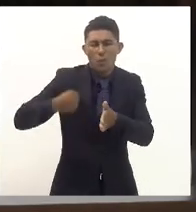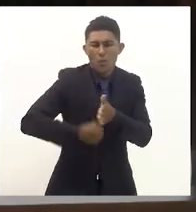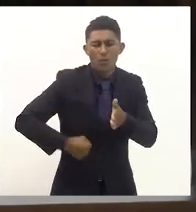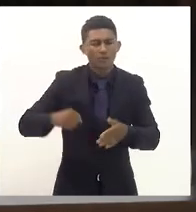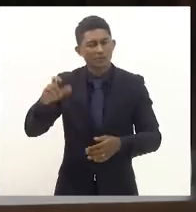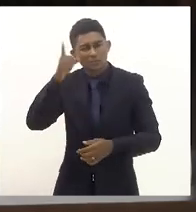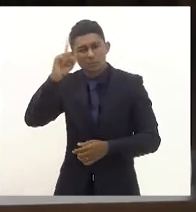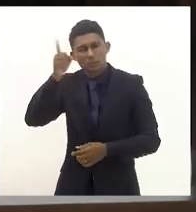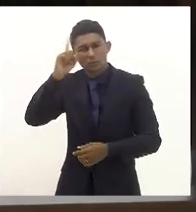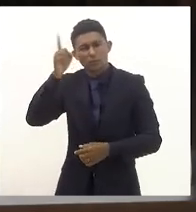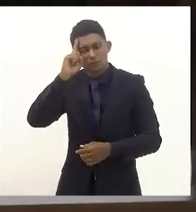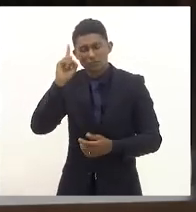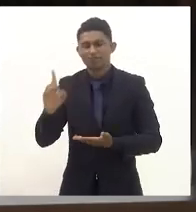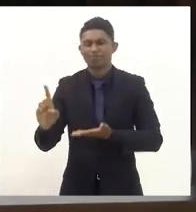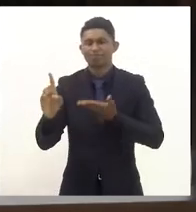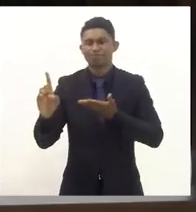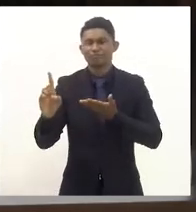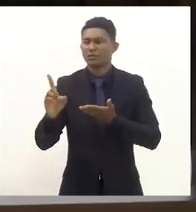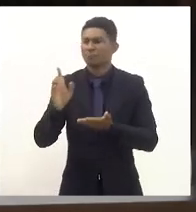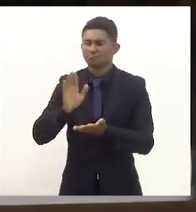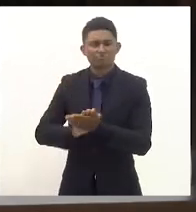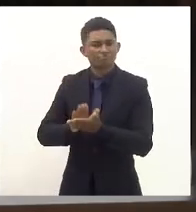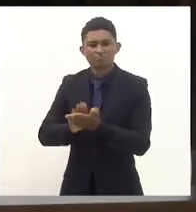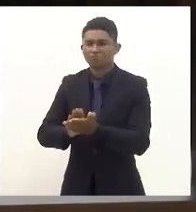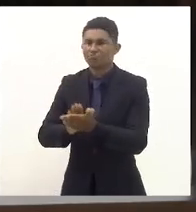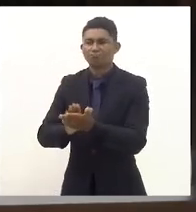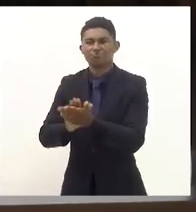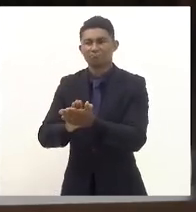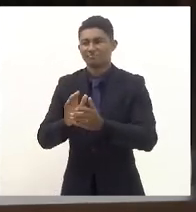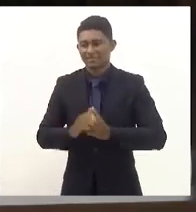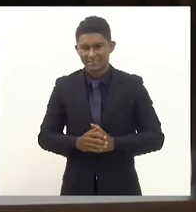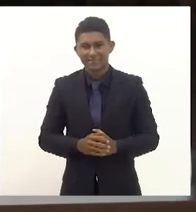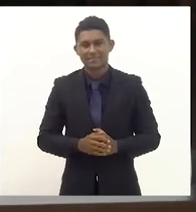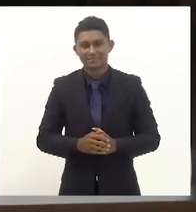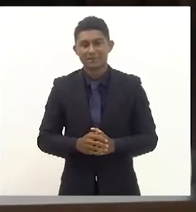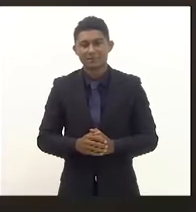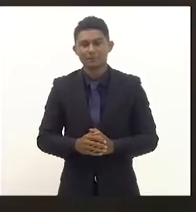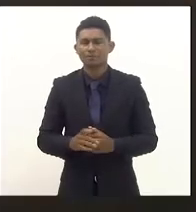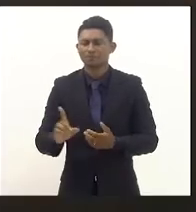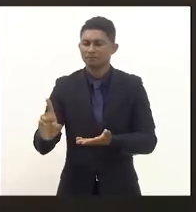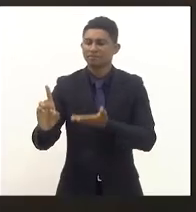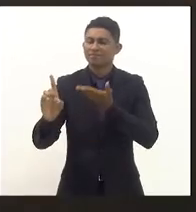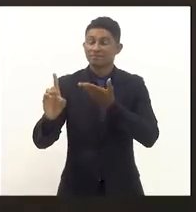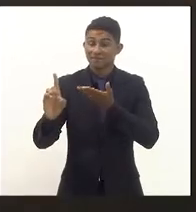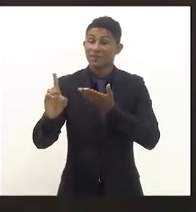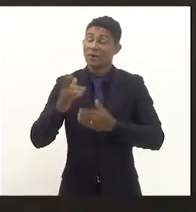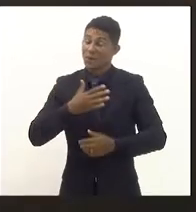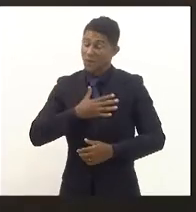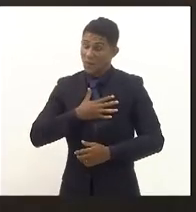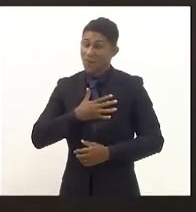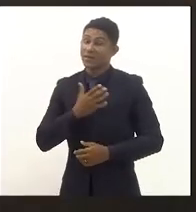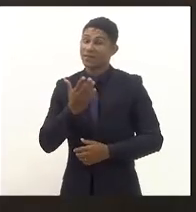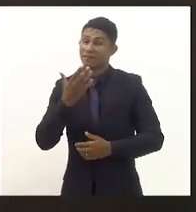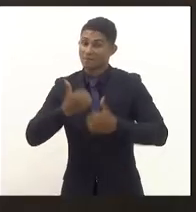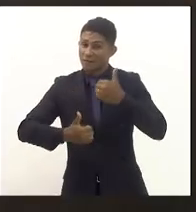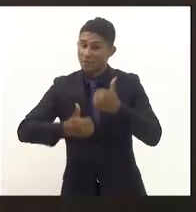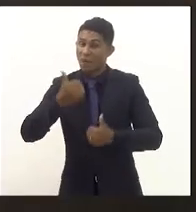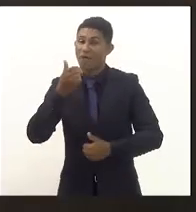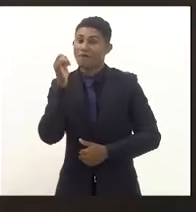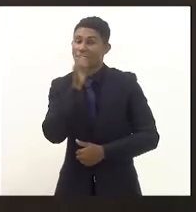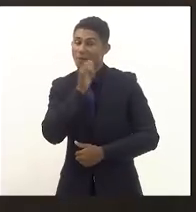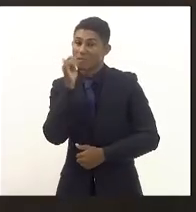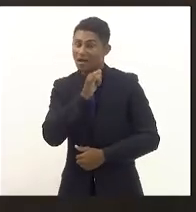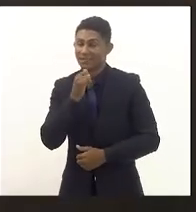sua luta diária Parabéns Marcelo você é um tricolor pelo porque eu tenho uma grande